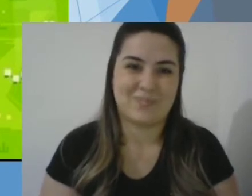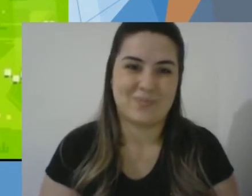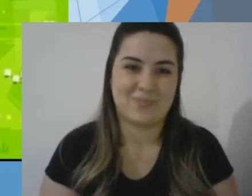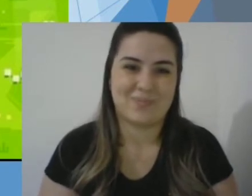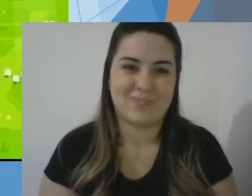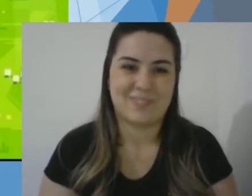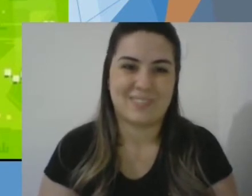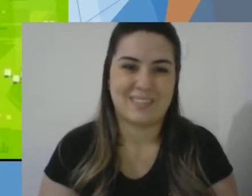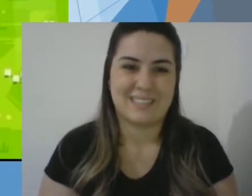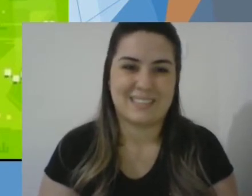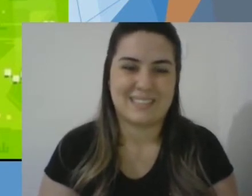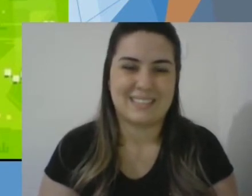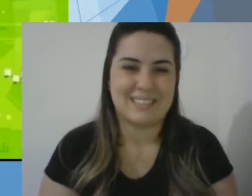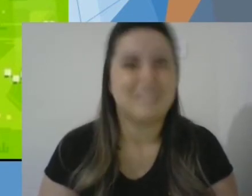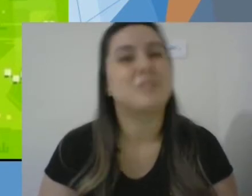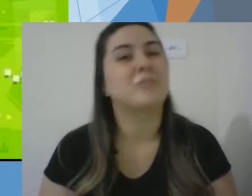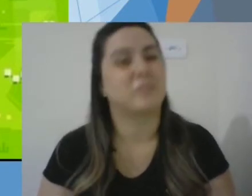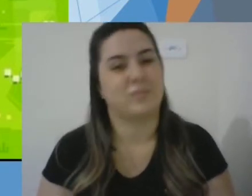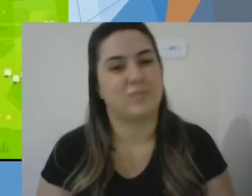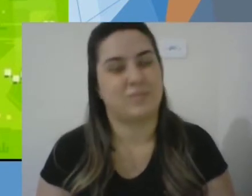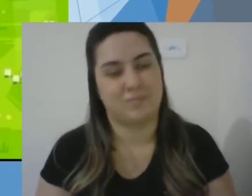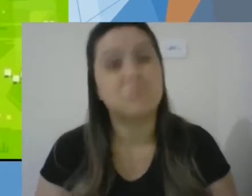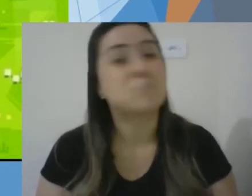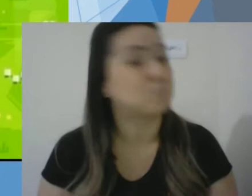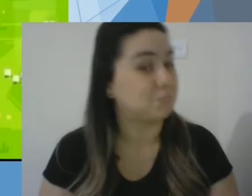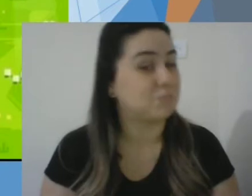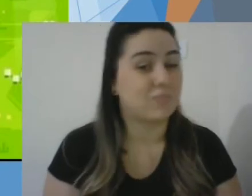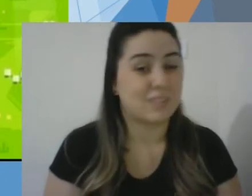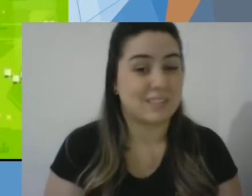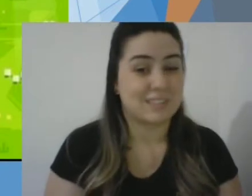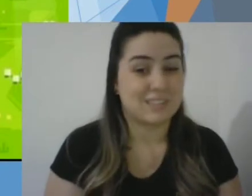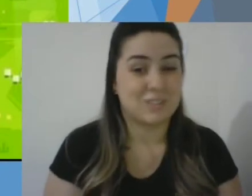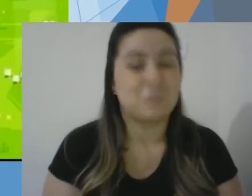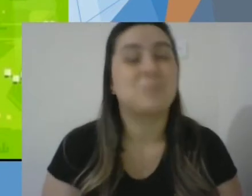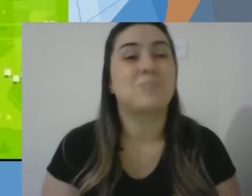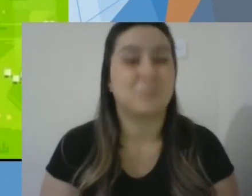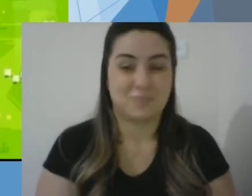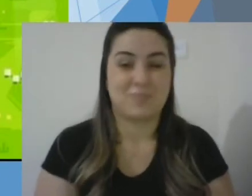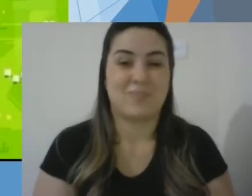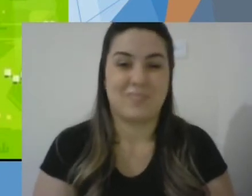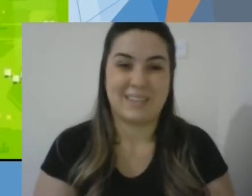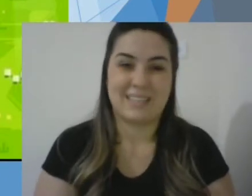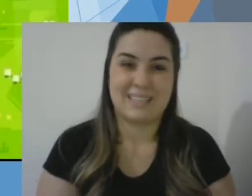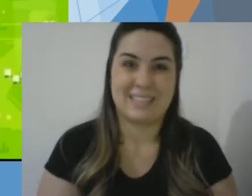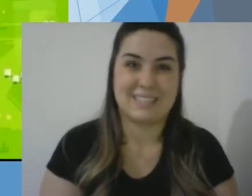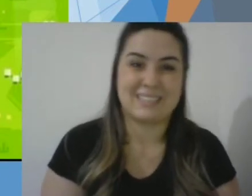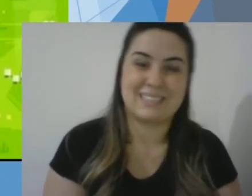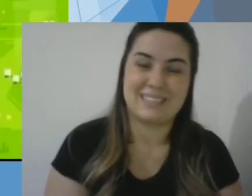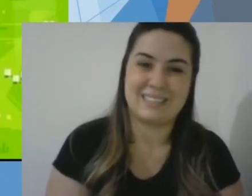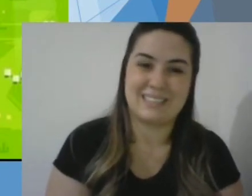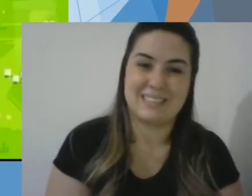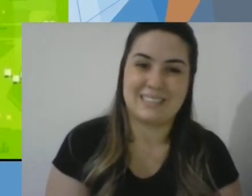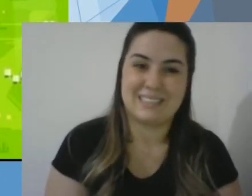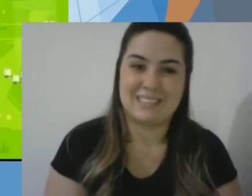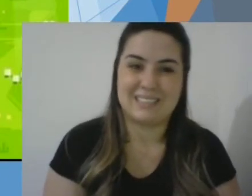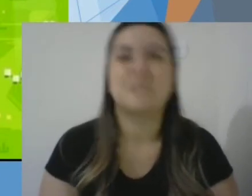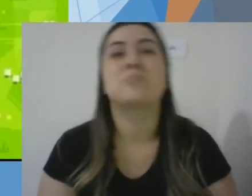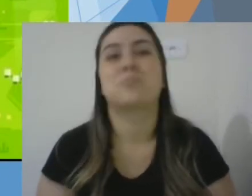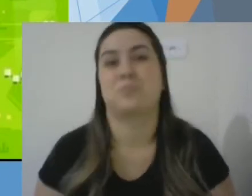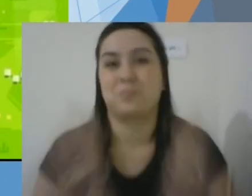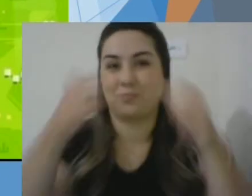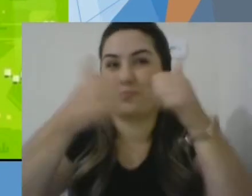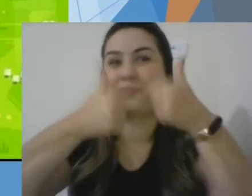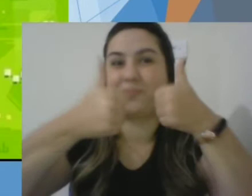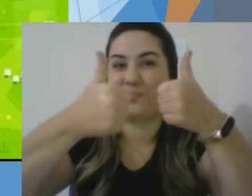divertido. Mesmo com o ensino à distância, vocês se dedicaram muito com a ajuda do papai e da mamãe. E a tia Bia